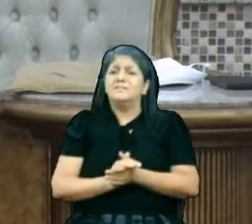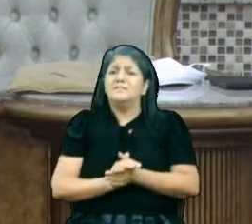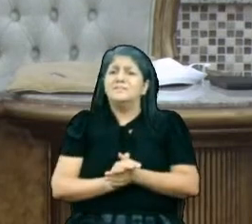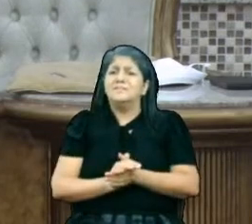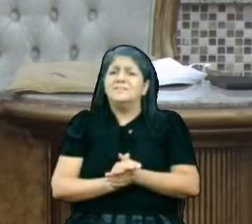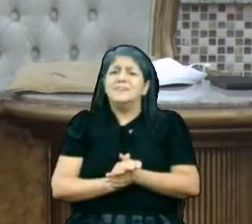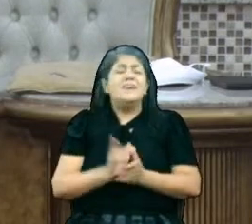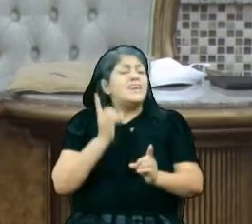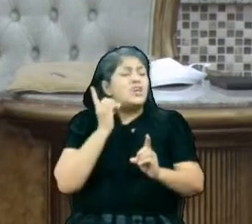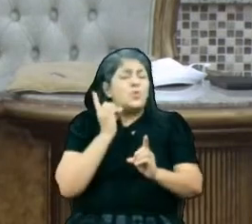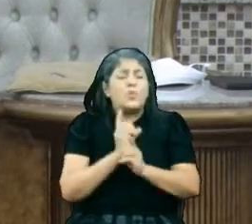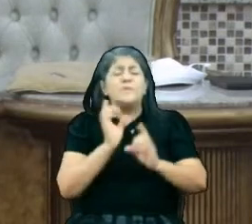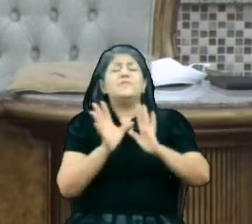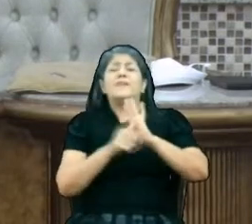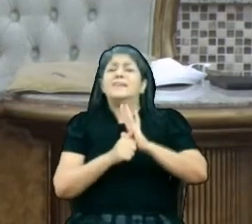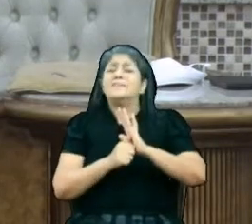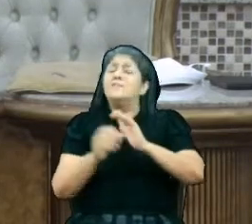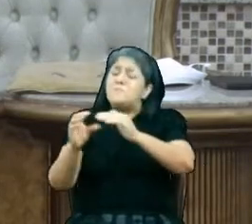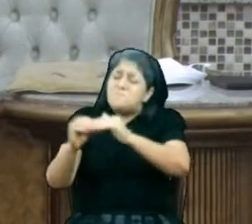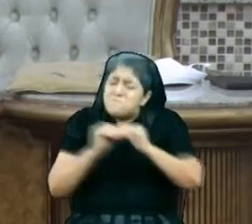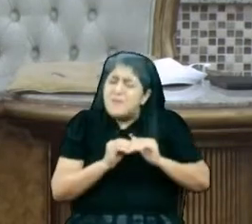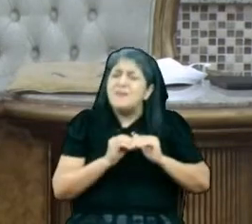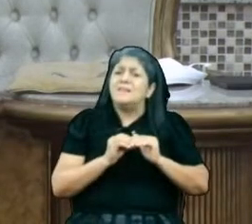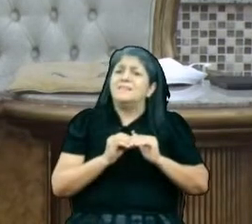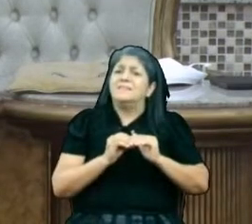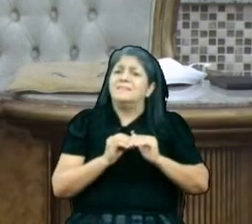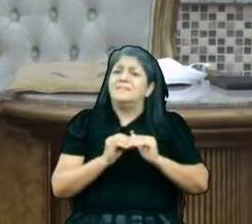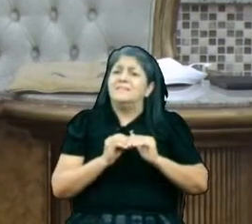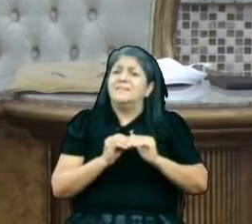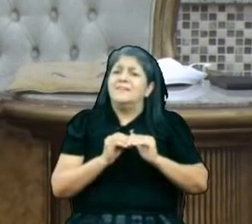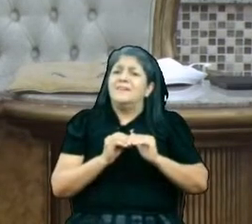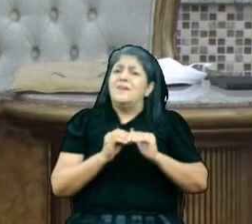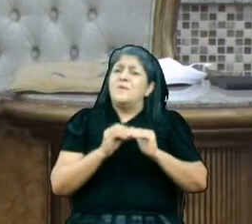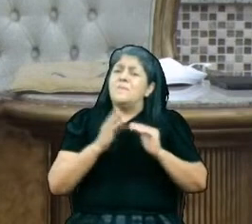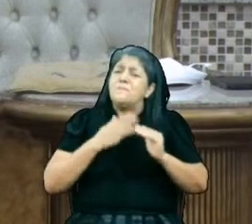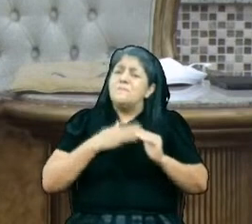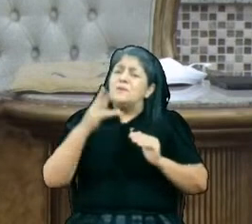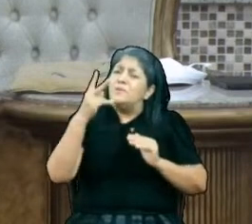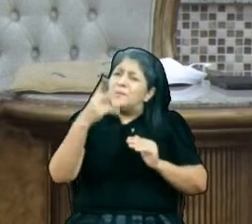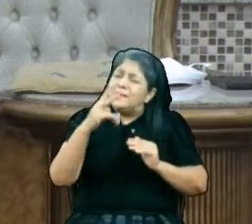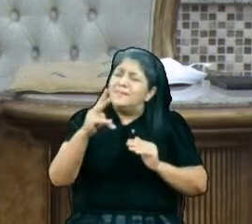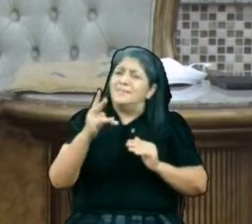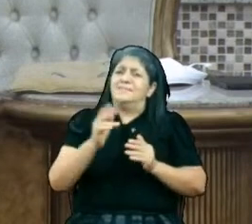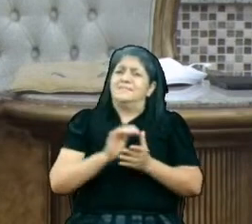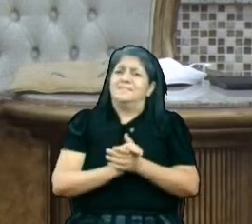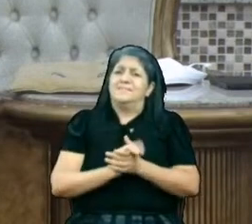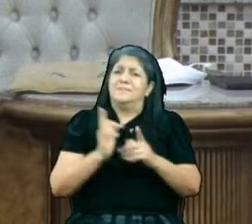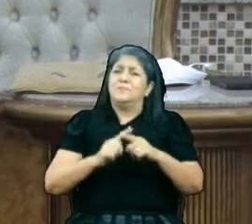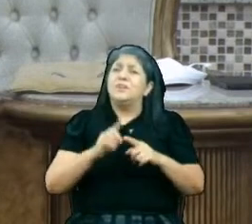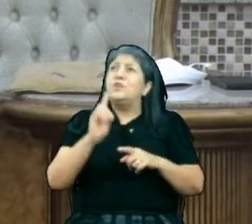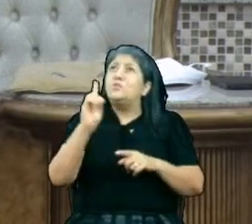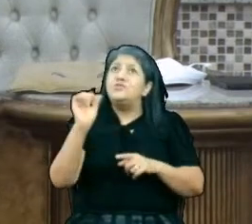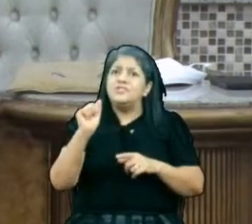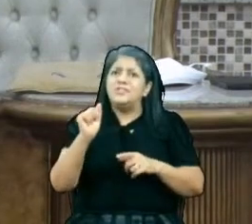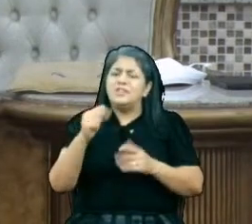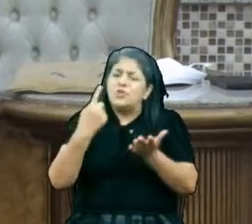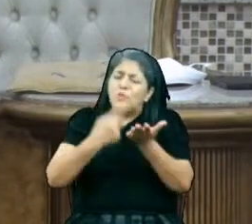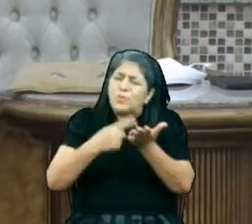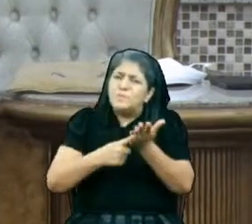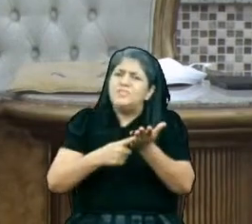naquele neste anel que é o símbolo do casamento o símbolo de que a gente tem um compromisso